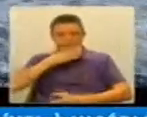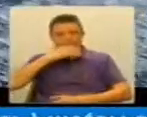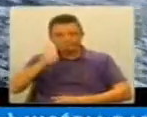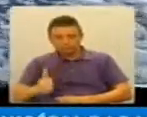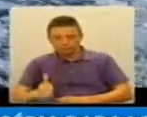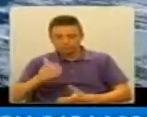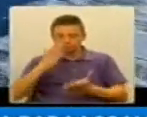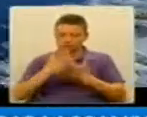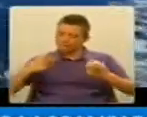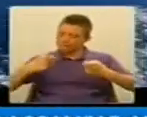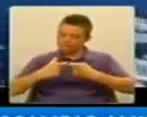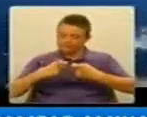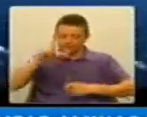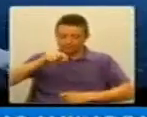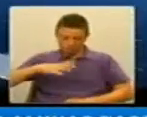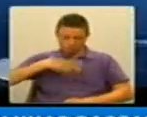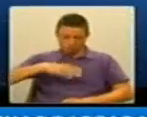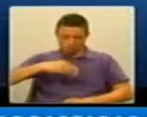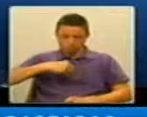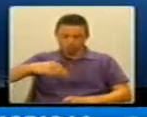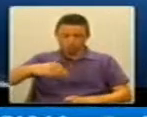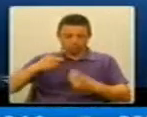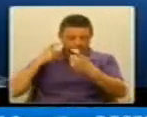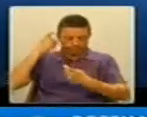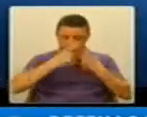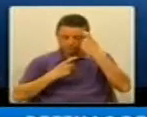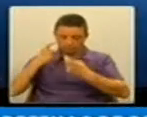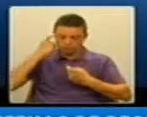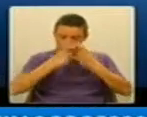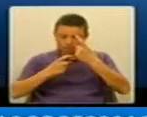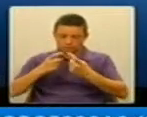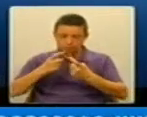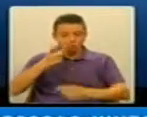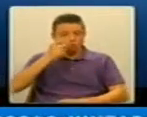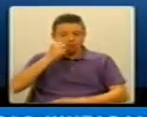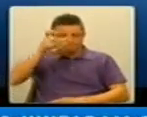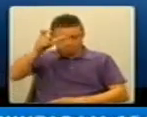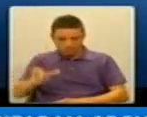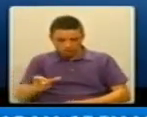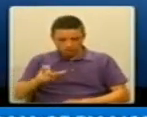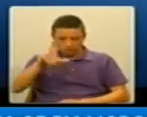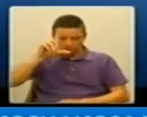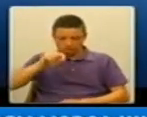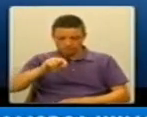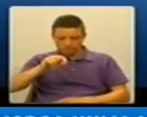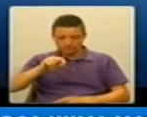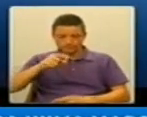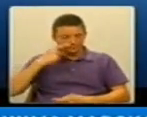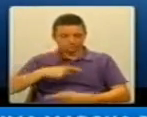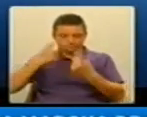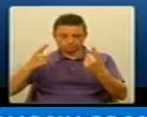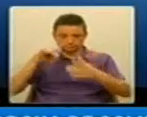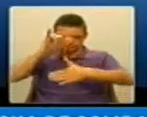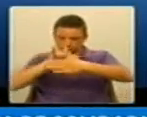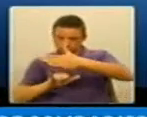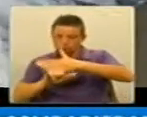não só na física, mas também no mundo, foi um dos grandes pensadores sobre o homem. E, curiosamente, conseguimos encontrar no YouTube uma coisa